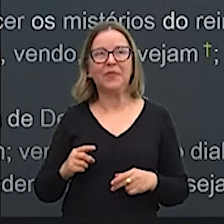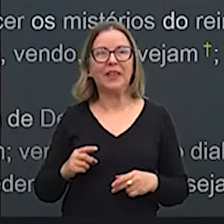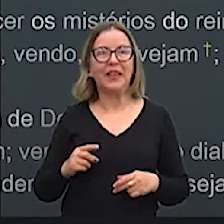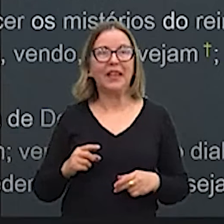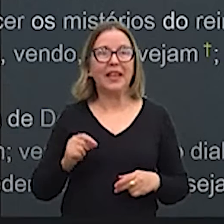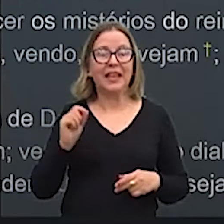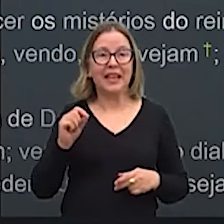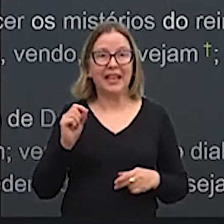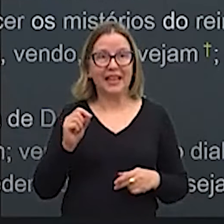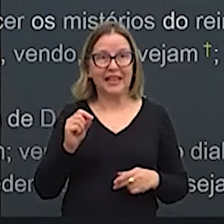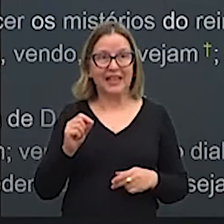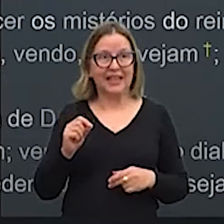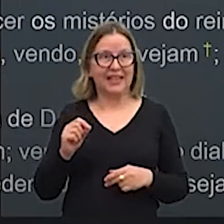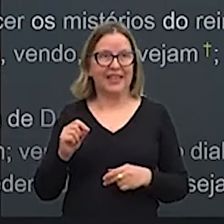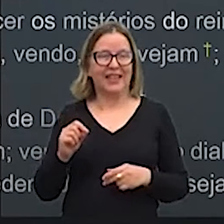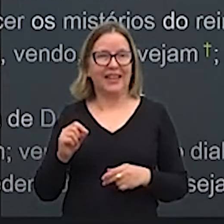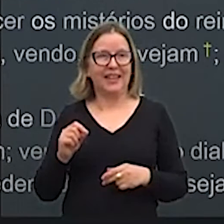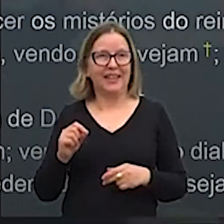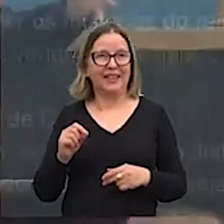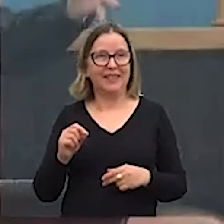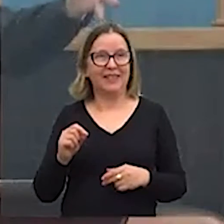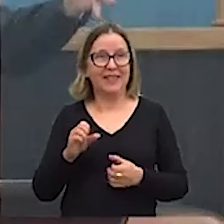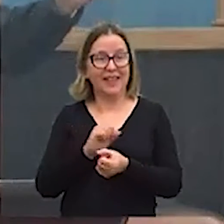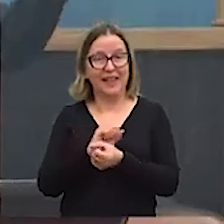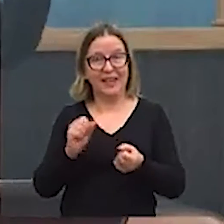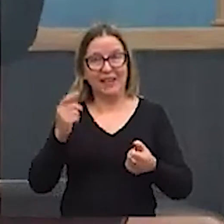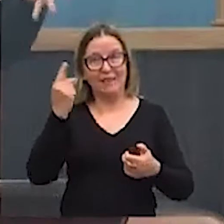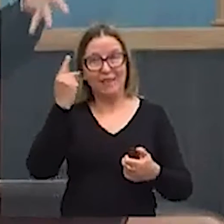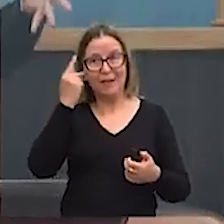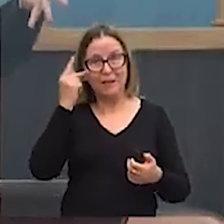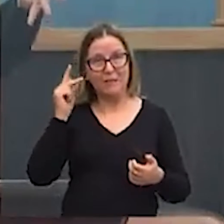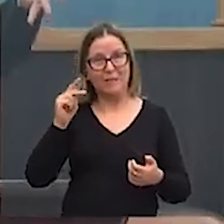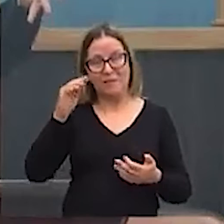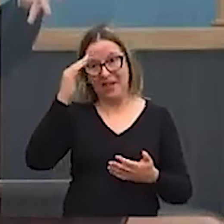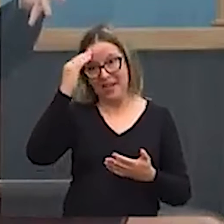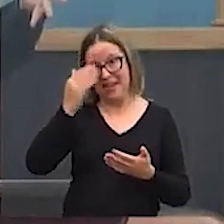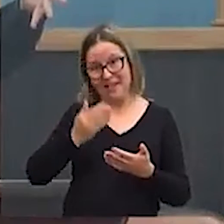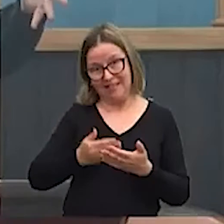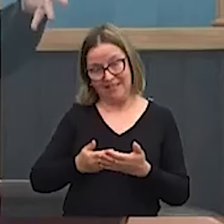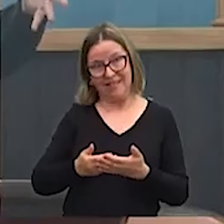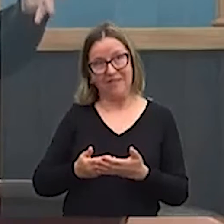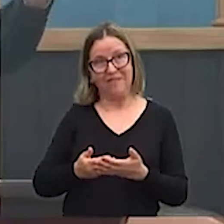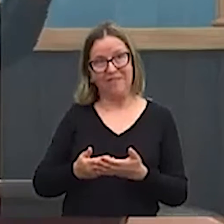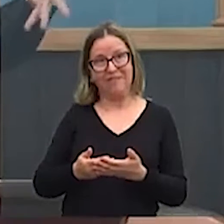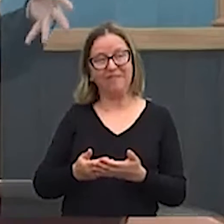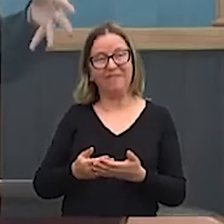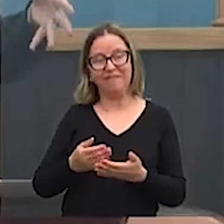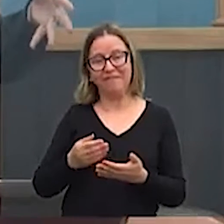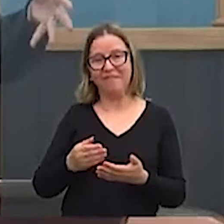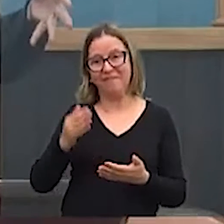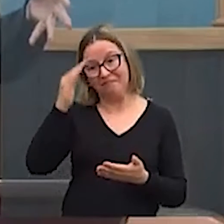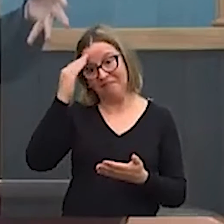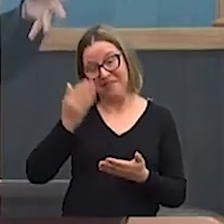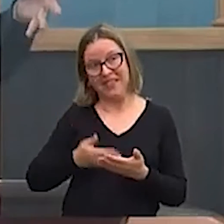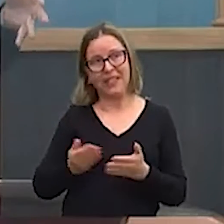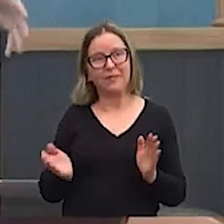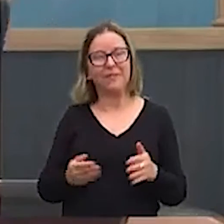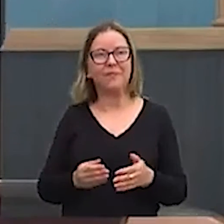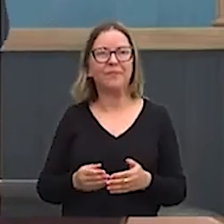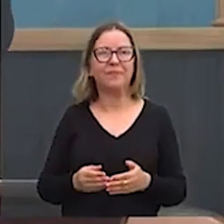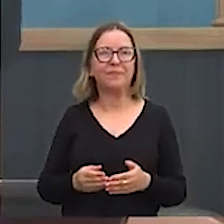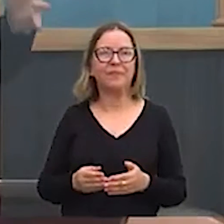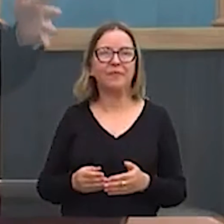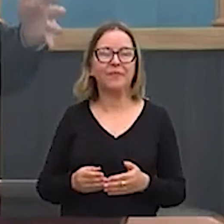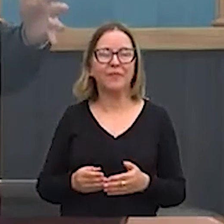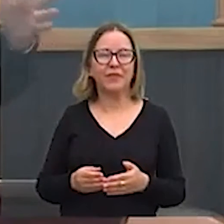Uma terra caiu na beira da estrada, vieram as aves dos céus comer, o diabo tirou a palavra.